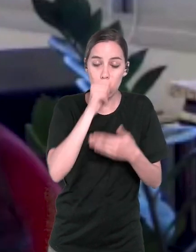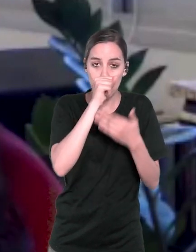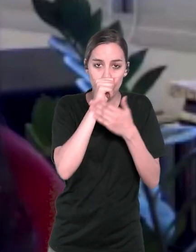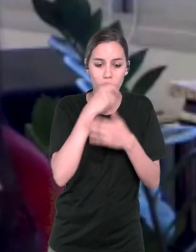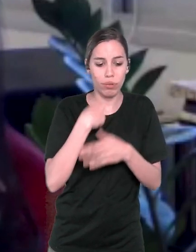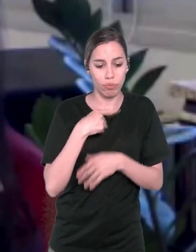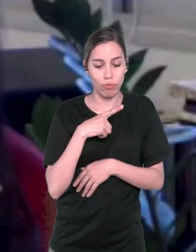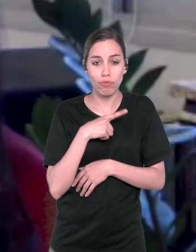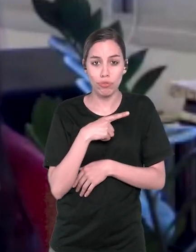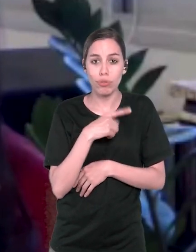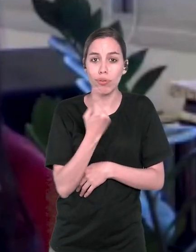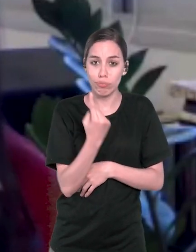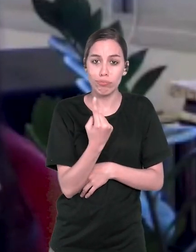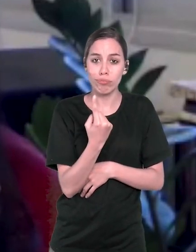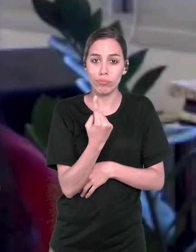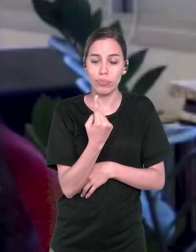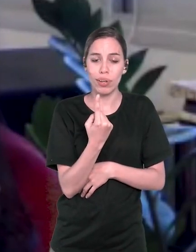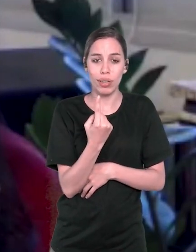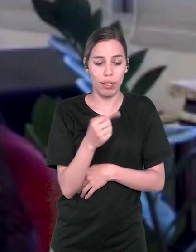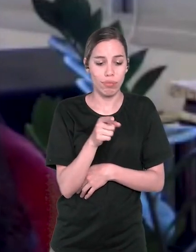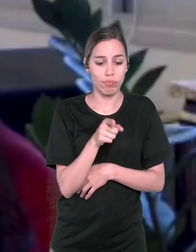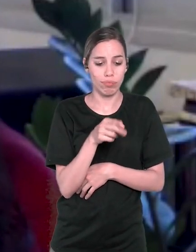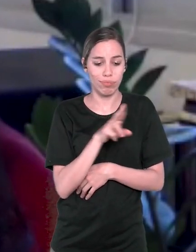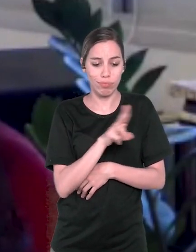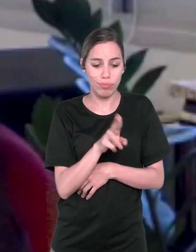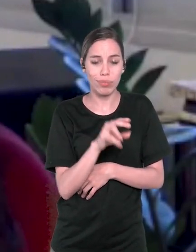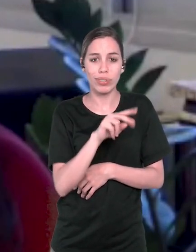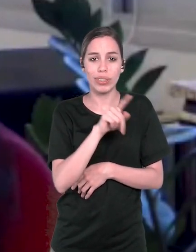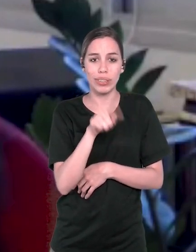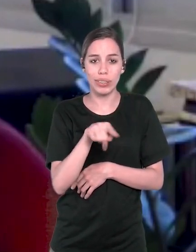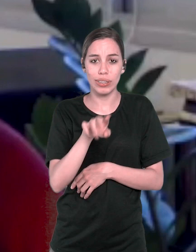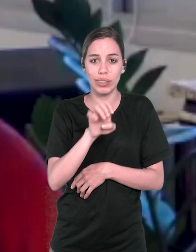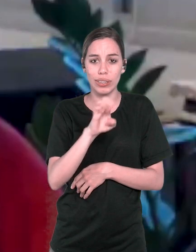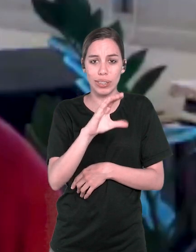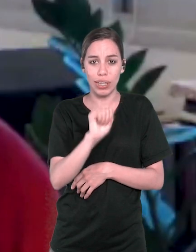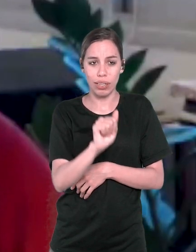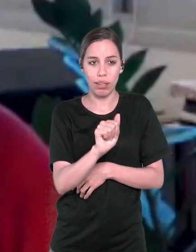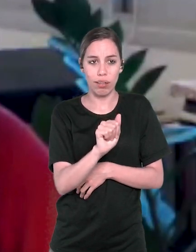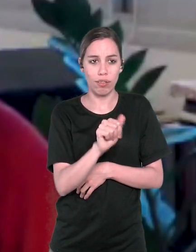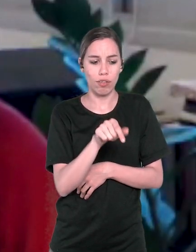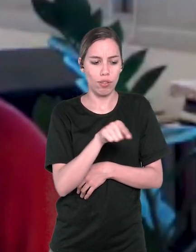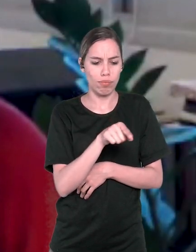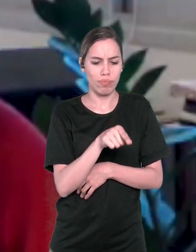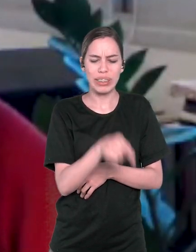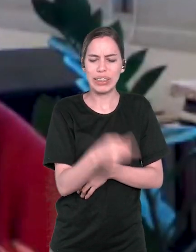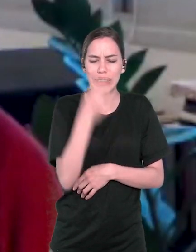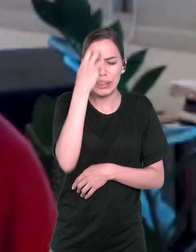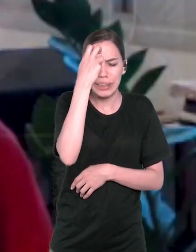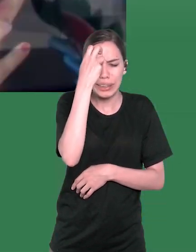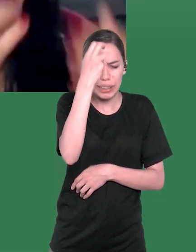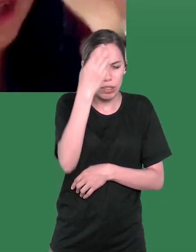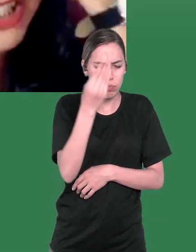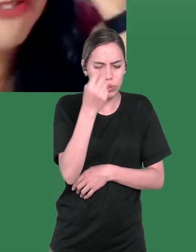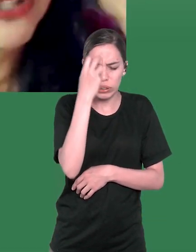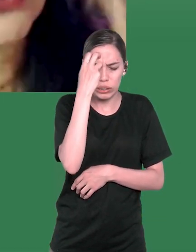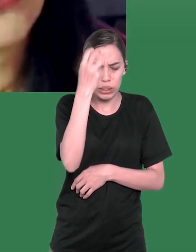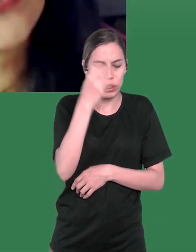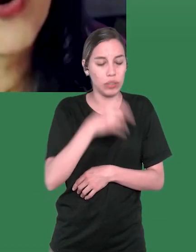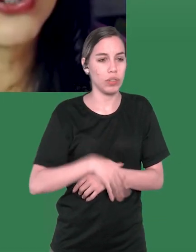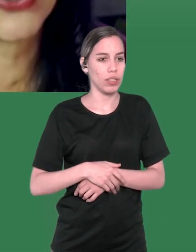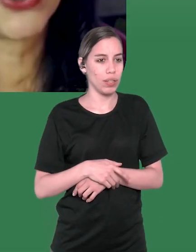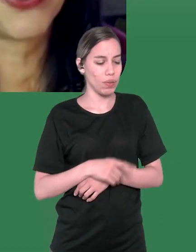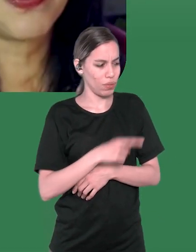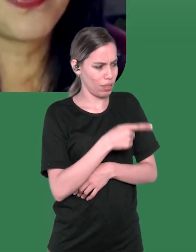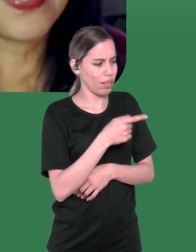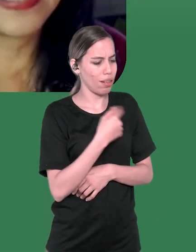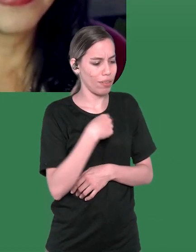mais adoráveis, né, que eu conheci, mais inteligentes. Eu vi que você contou que o desse porquinho Extremamente era